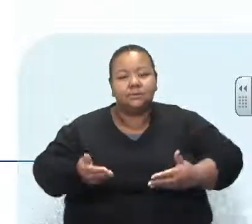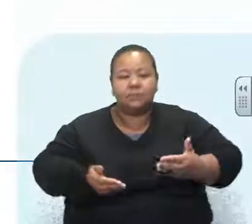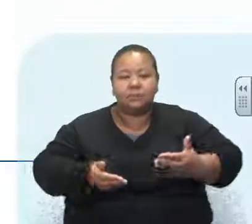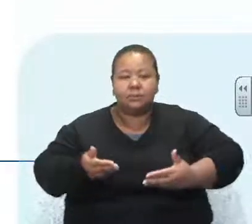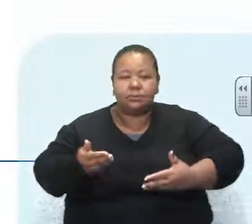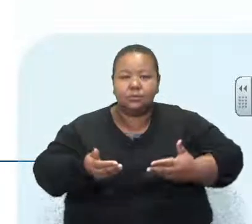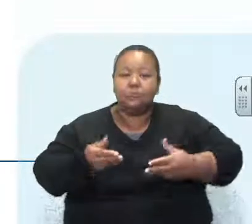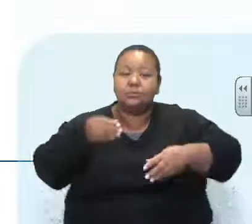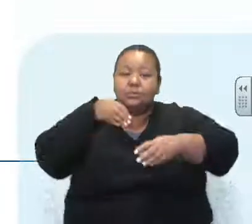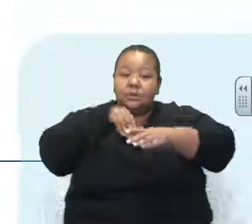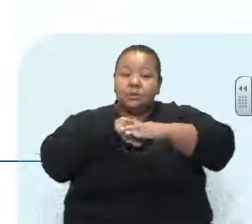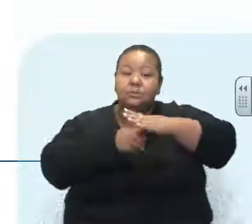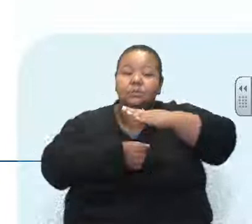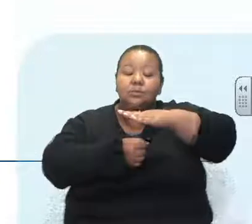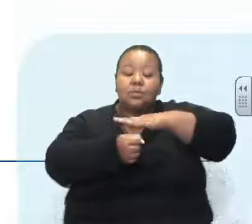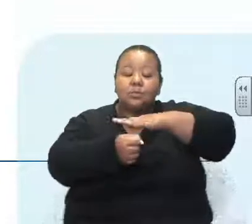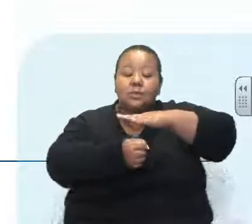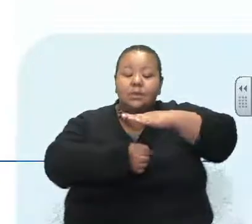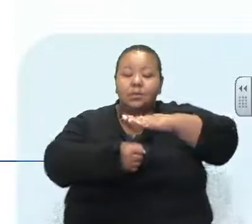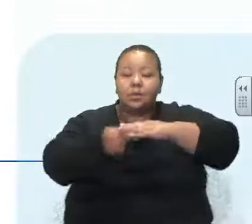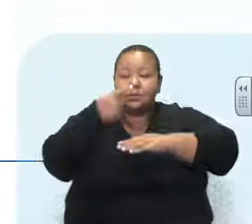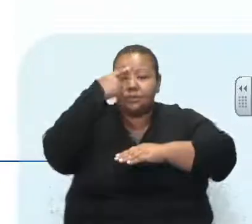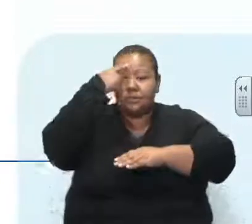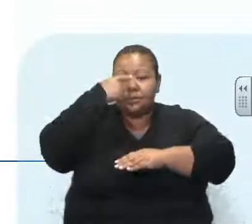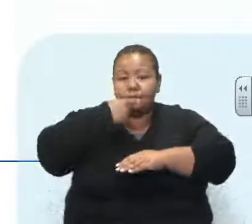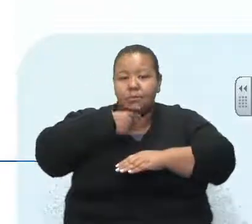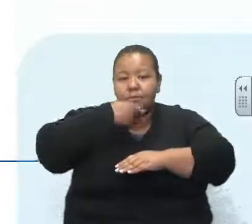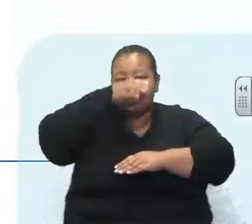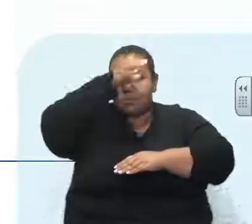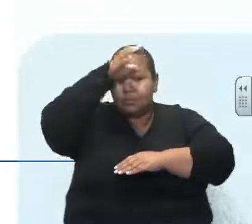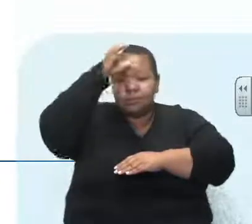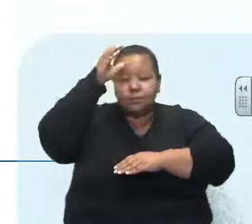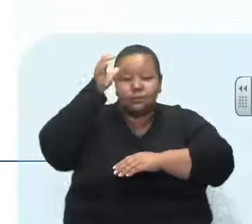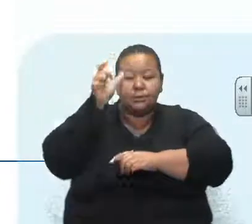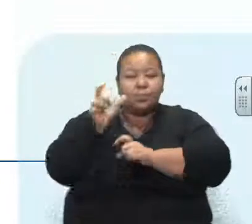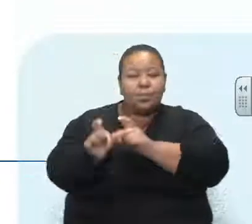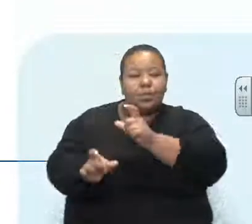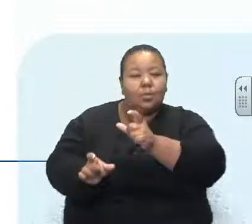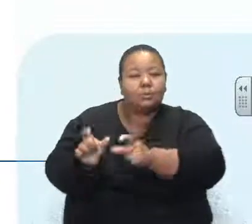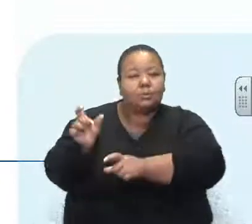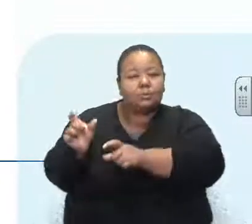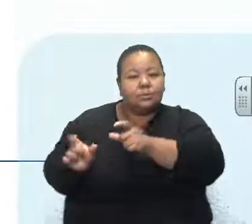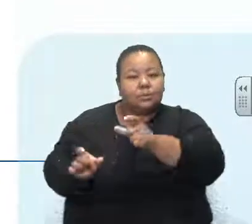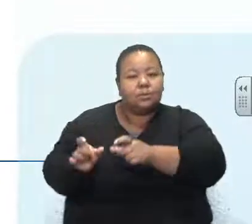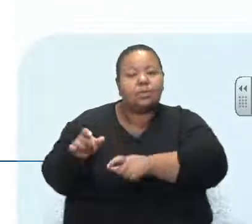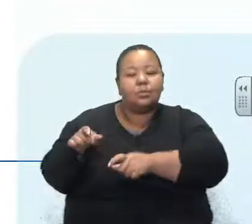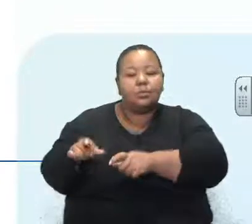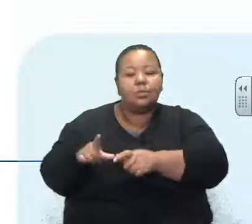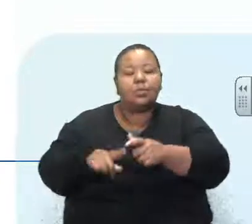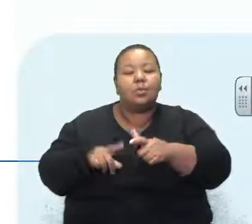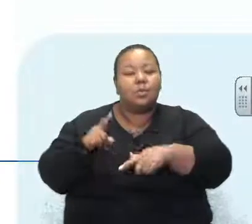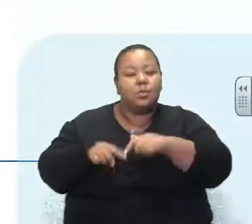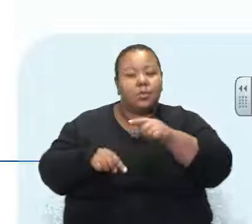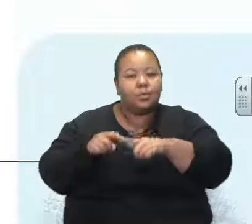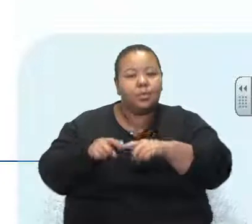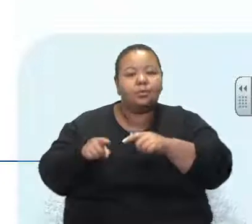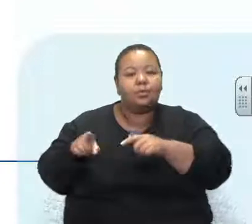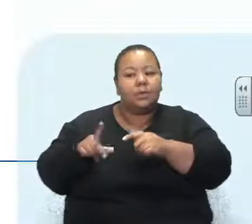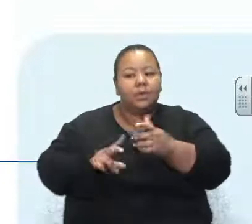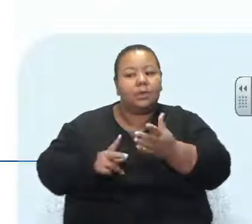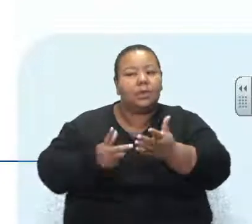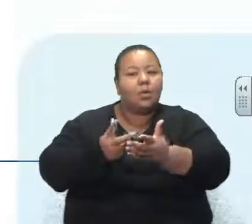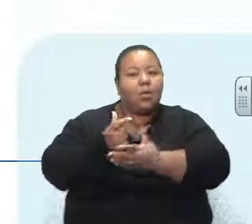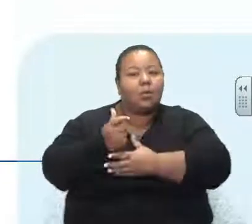dentro desse mercadológico, os perfis de consumidores que eu tenho, o nível de produto que eles compram e o preço que eles estão dispostos a